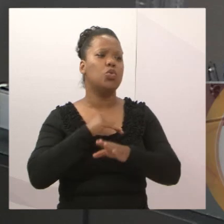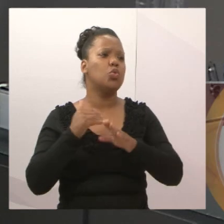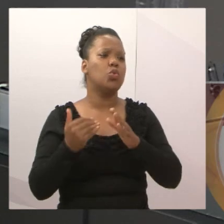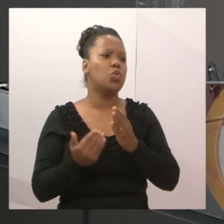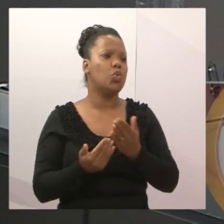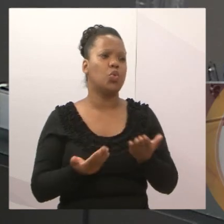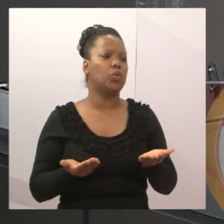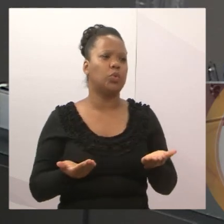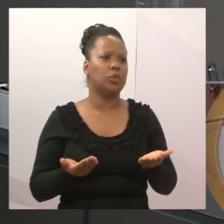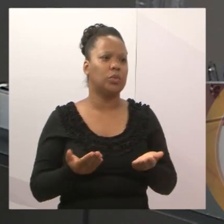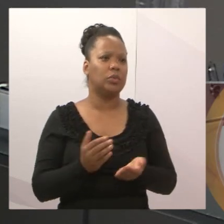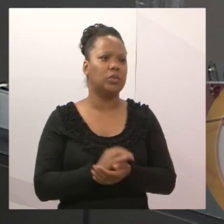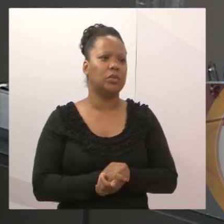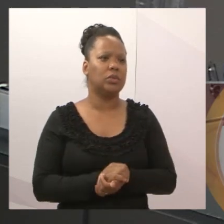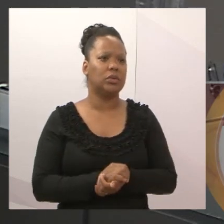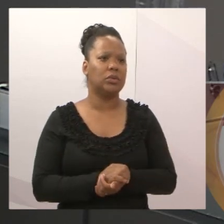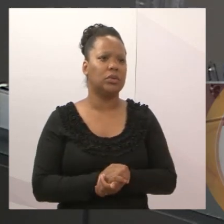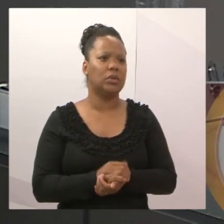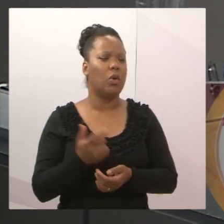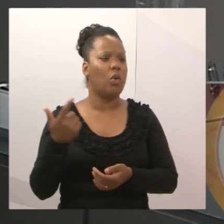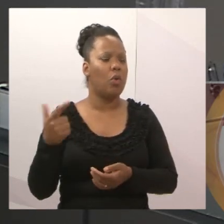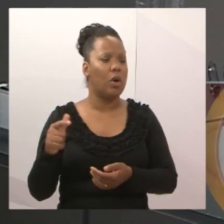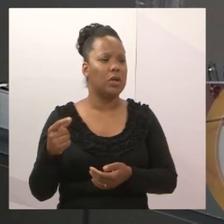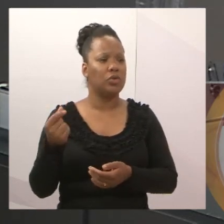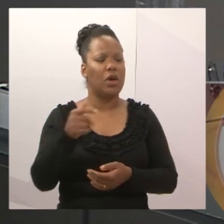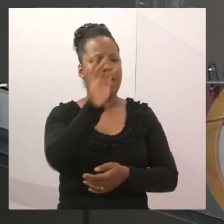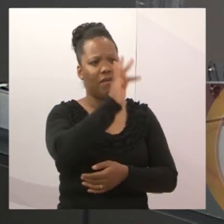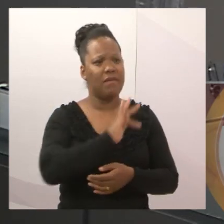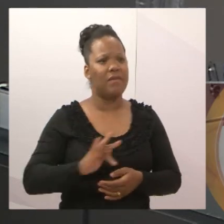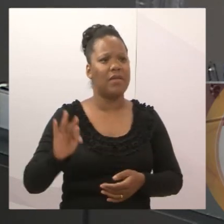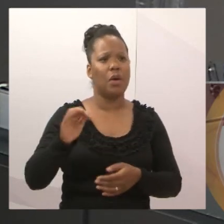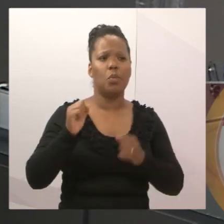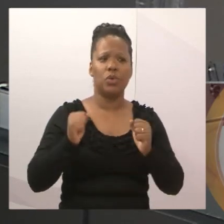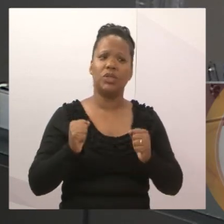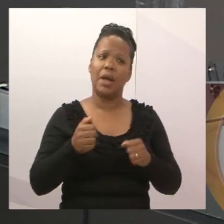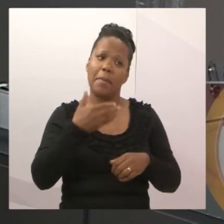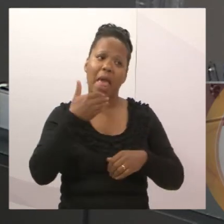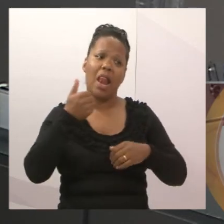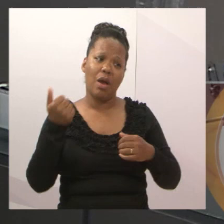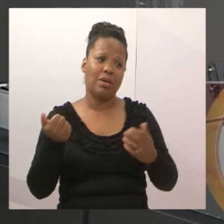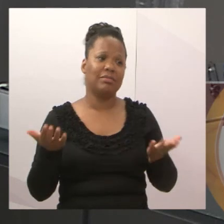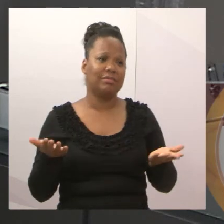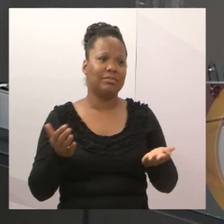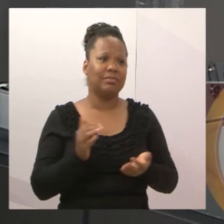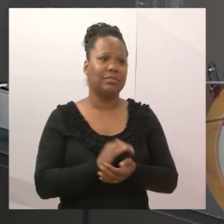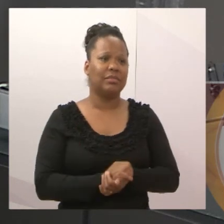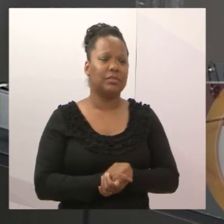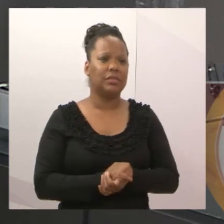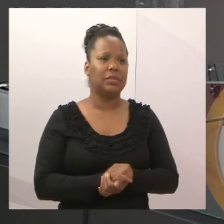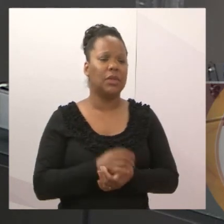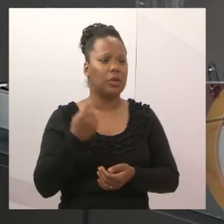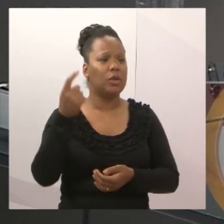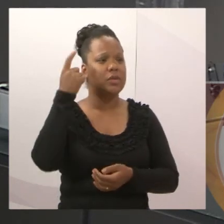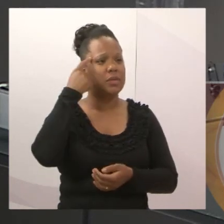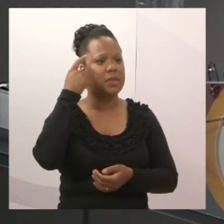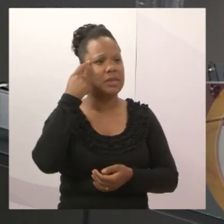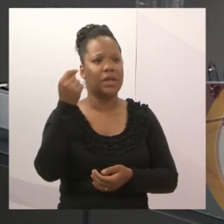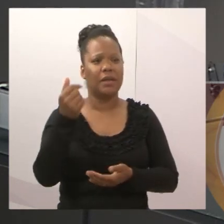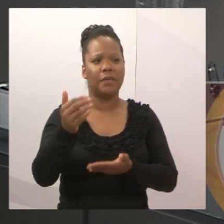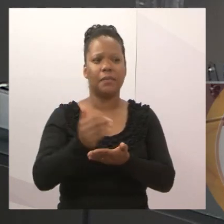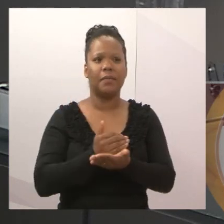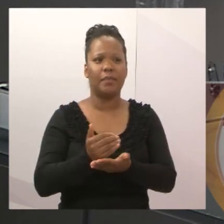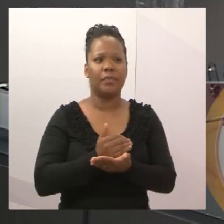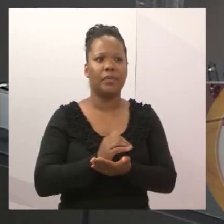e tivesse contado com todas as outras recursos federais, a gente poderia estar muito melhor na cidade também, e tem que levar em consideração essa arrecadação. Então,